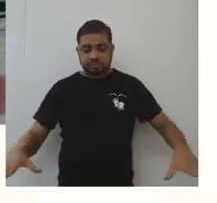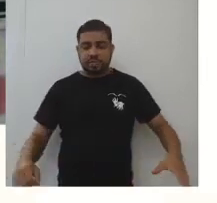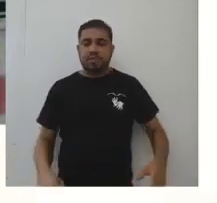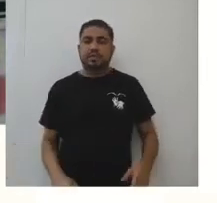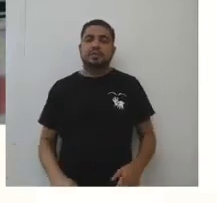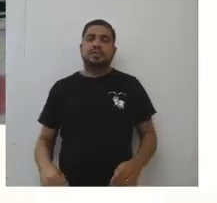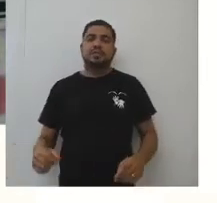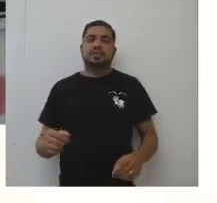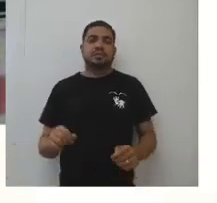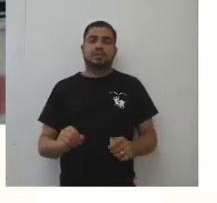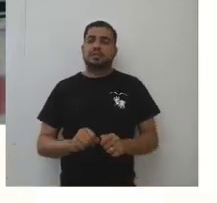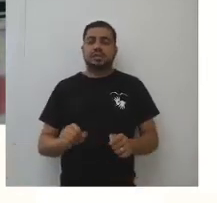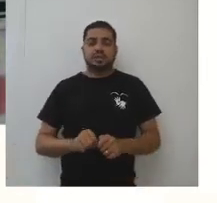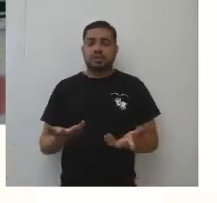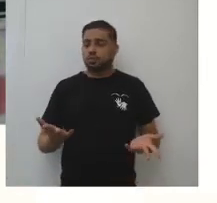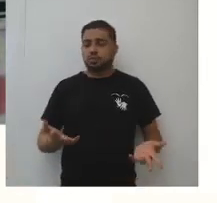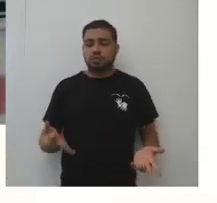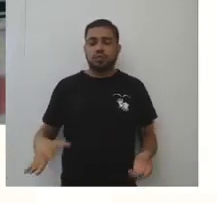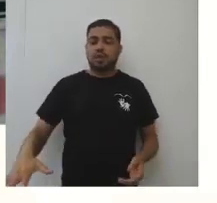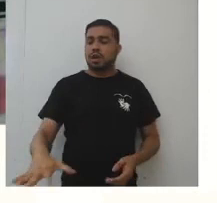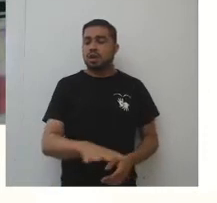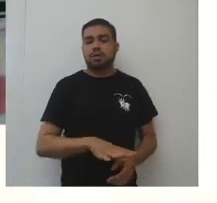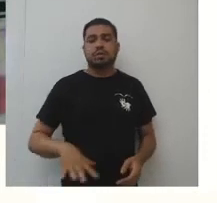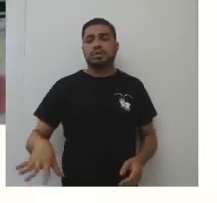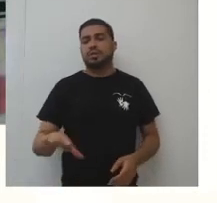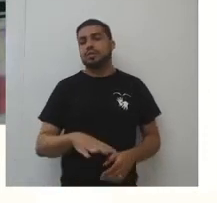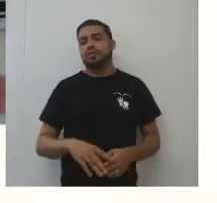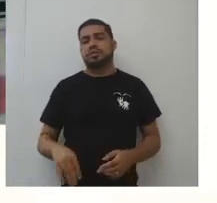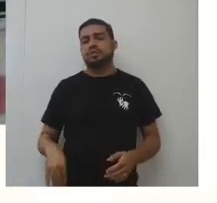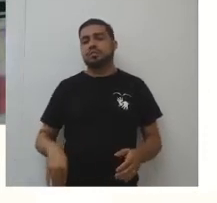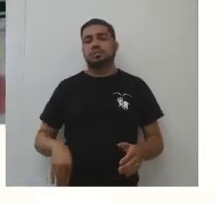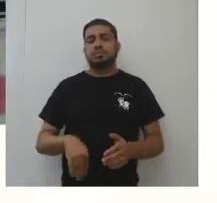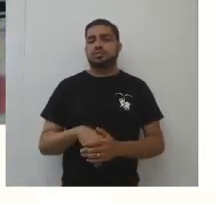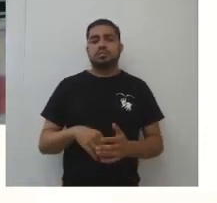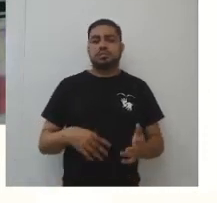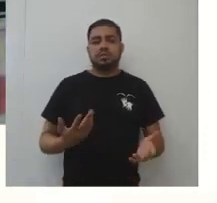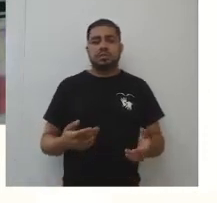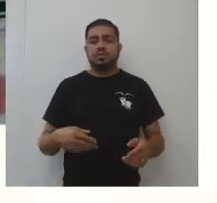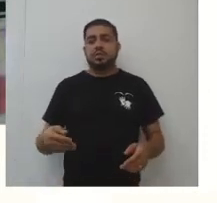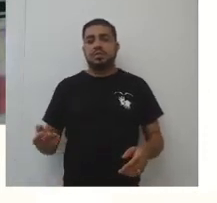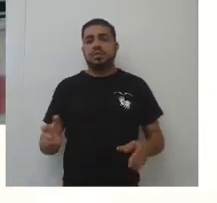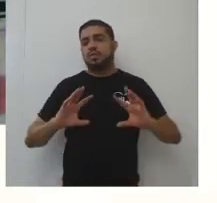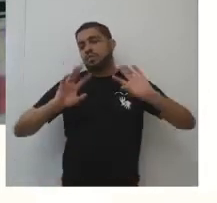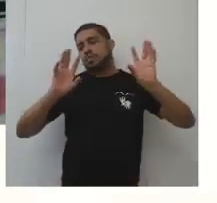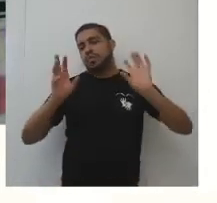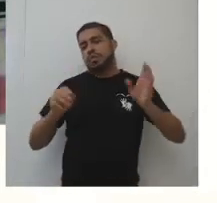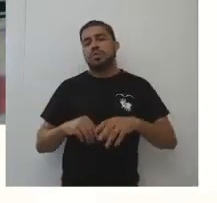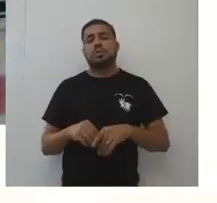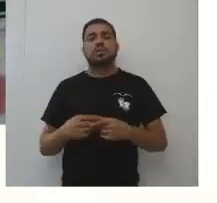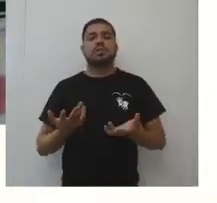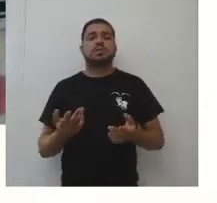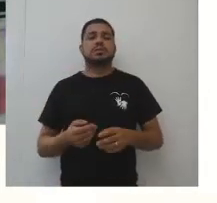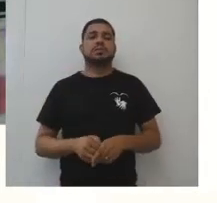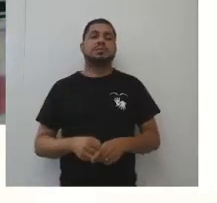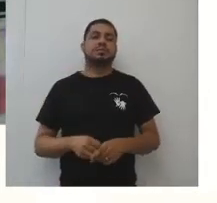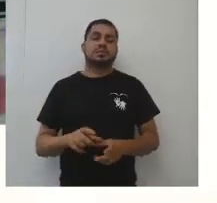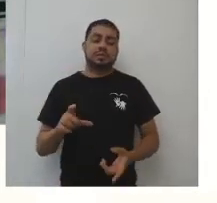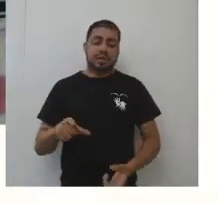criar como se fosse um campo de jogar tênis, jogar voleibol, fazer tipo uma peladinha de voleibol com a